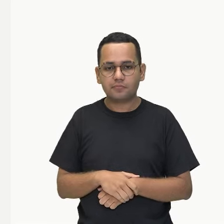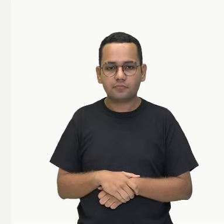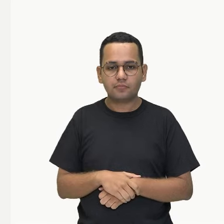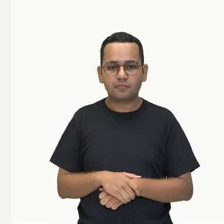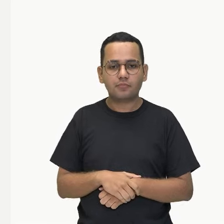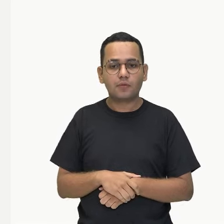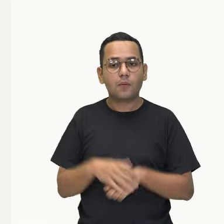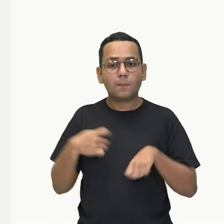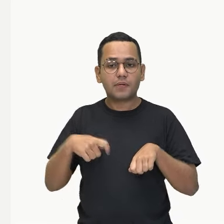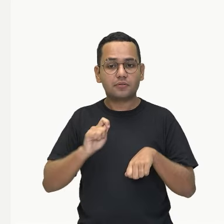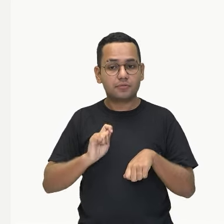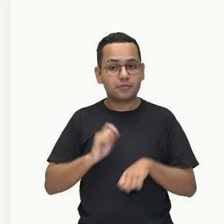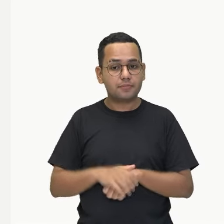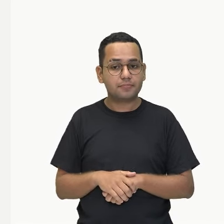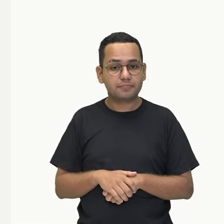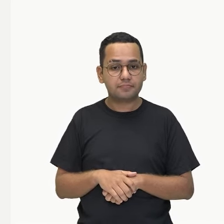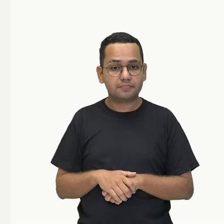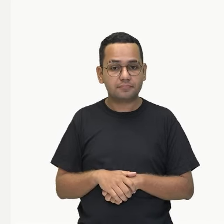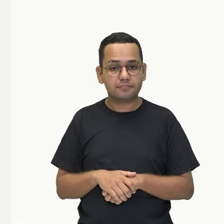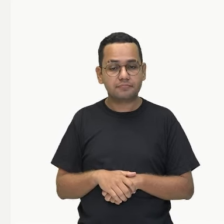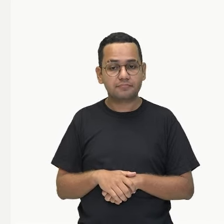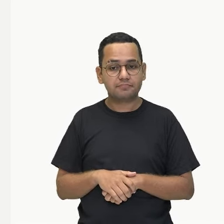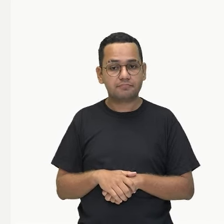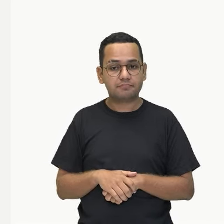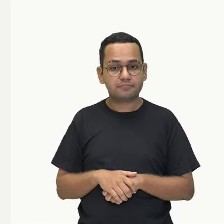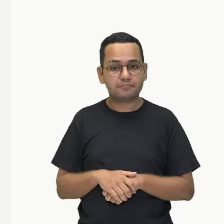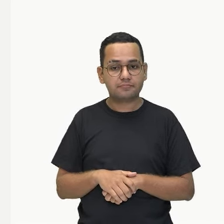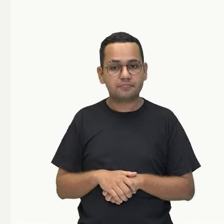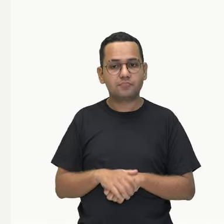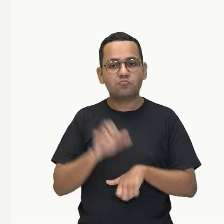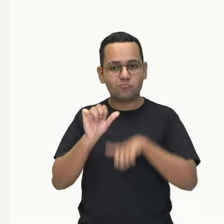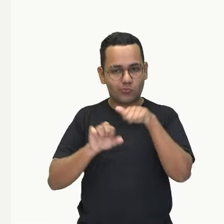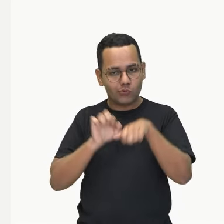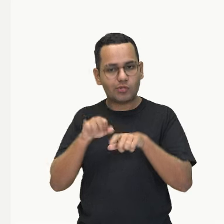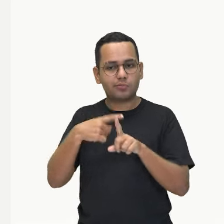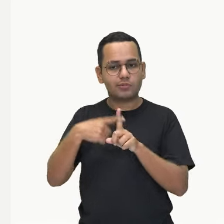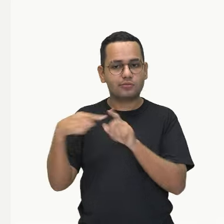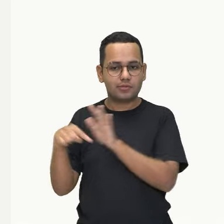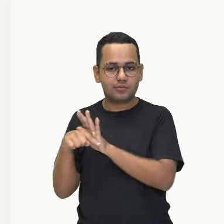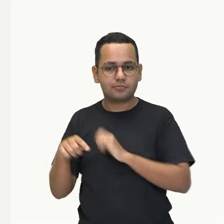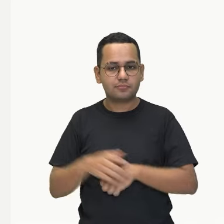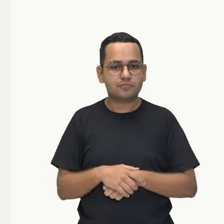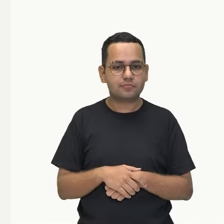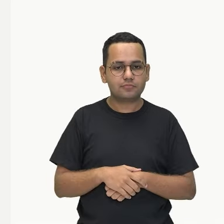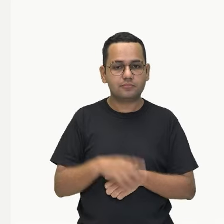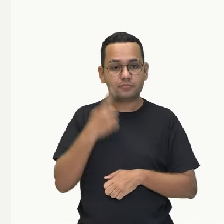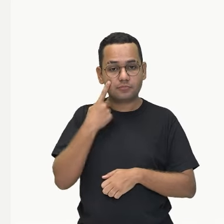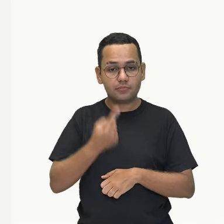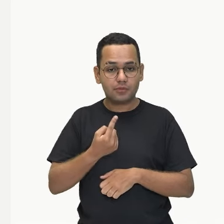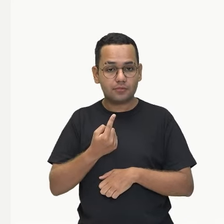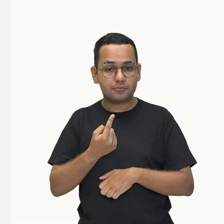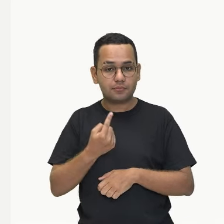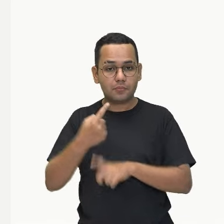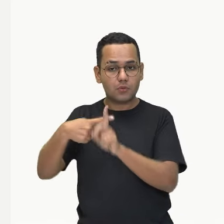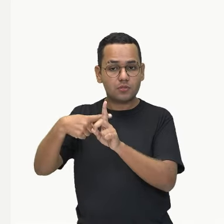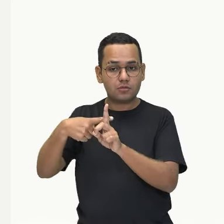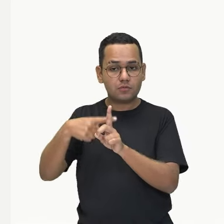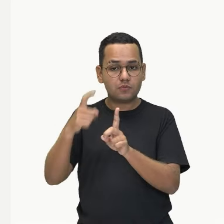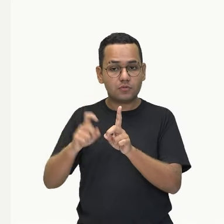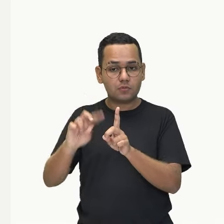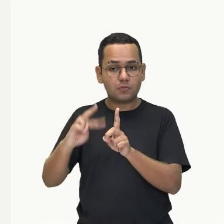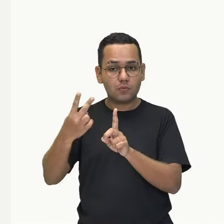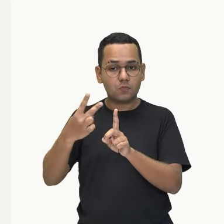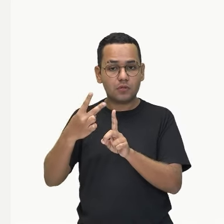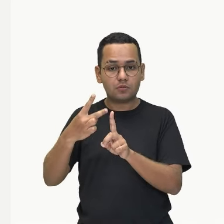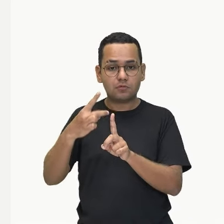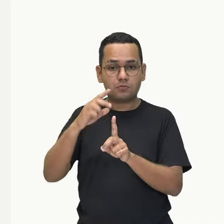que eu faço aqui? Troco todos os meus sinais. Então, meu x ao quadrado, que era positivo, fica negativo. E